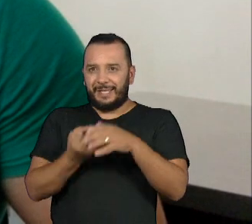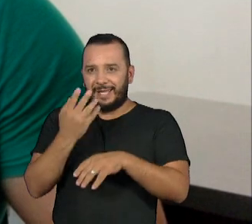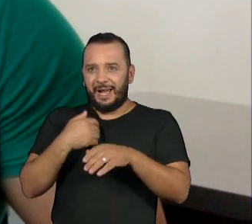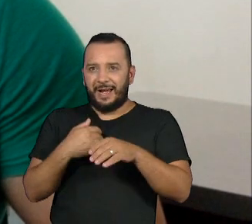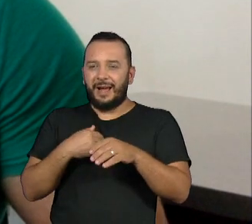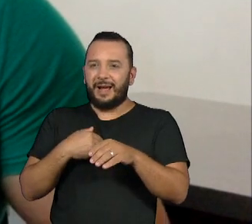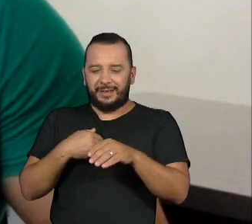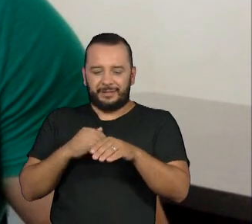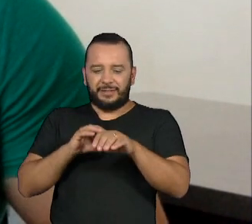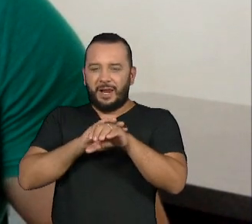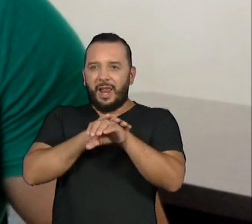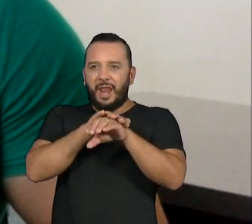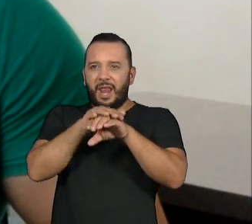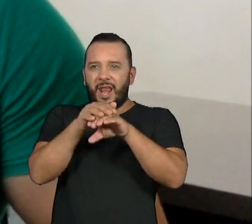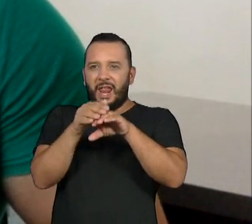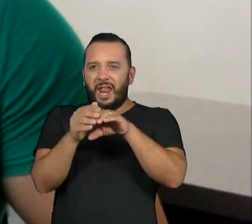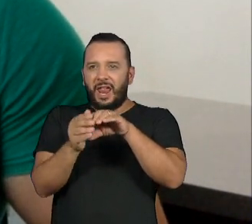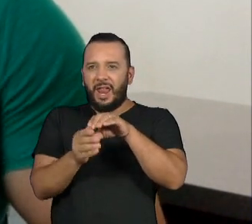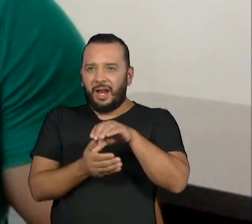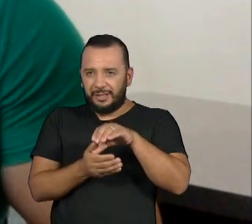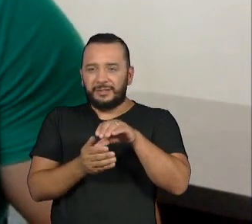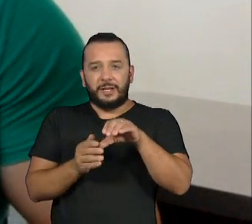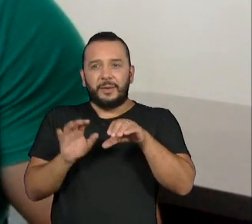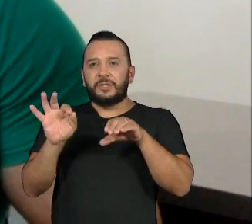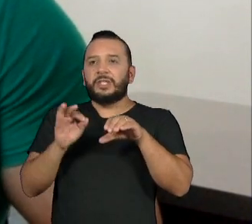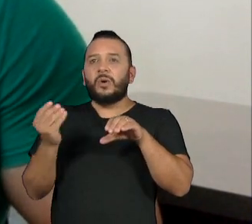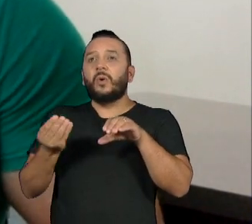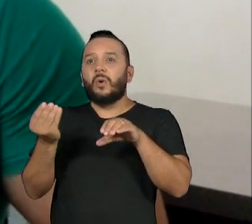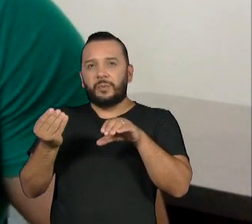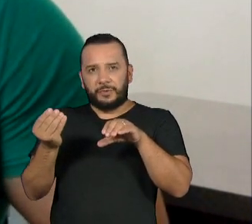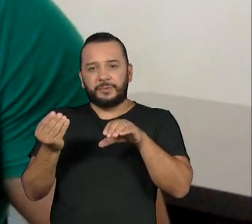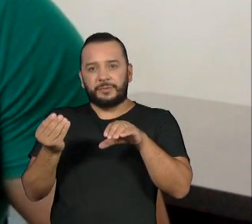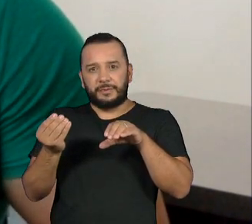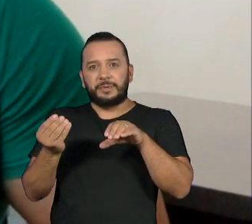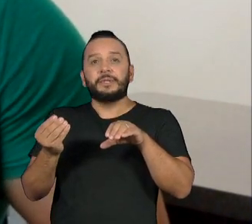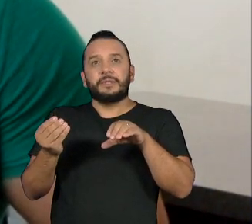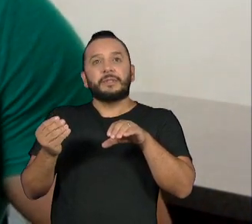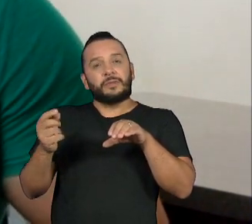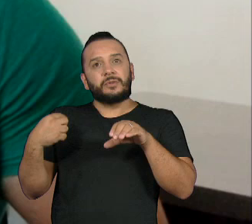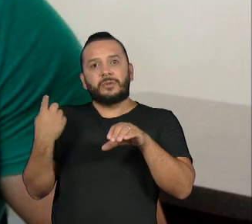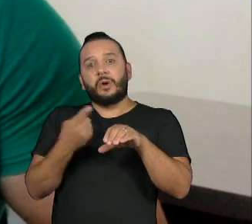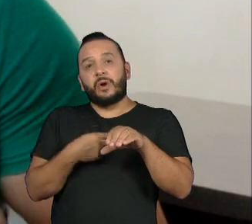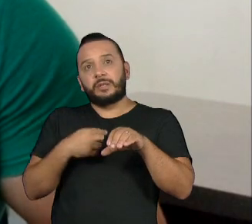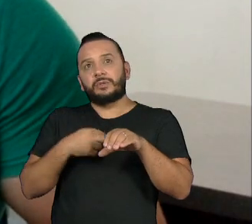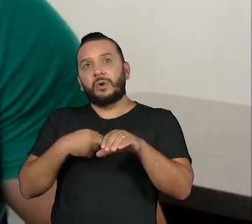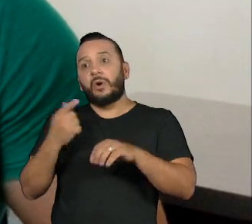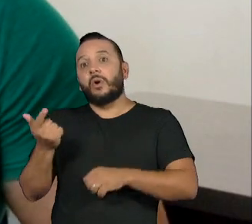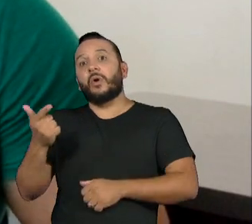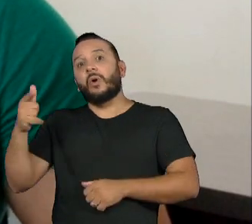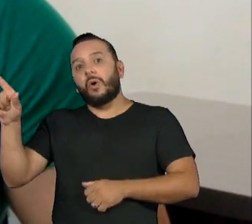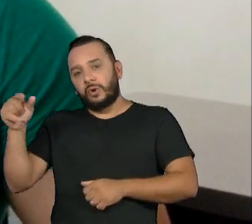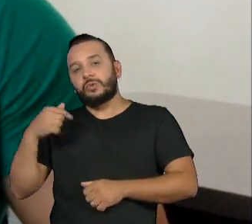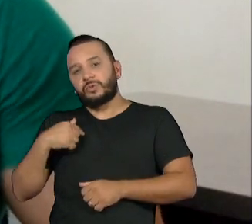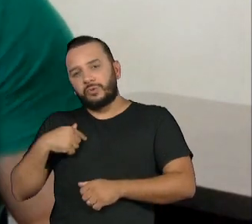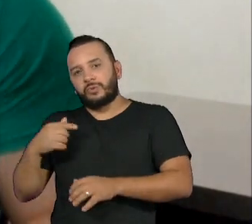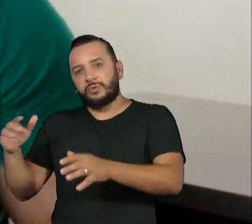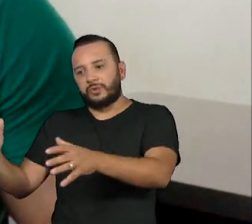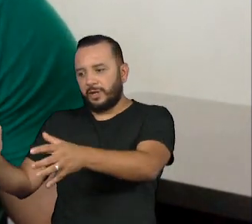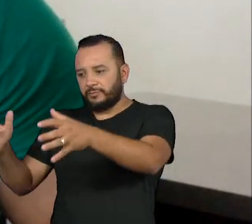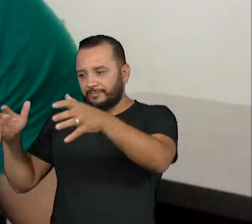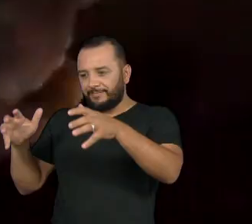casco, e para isso nós tivemos que lançar mão de um doador virtual, ou seja, um jabuti que tinha um casco completo. A